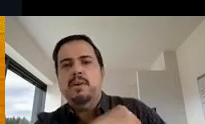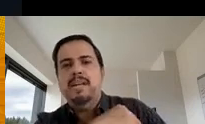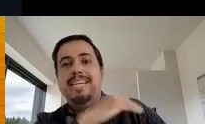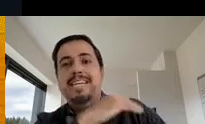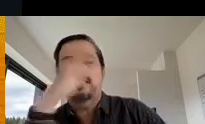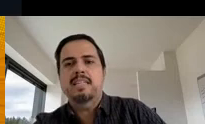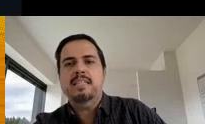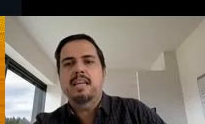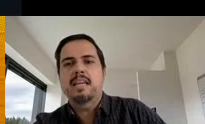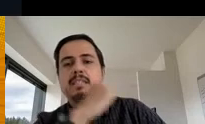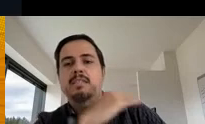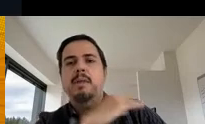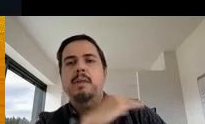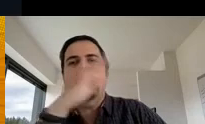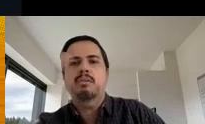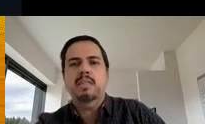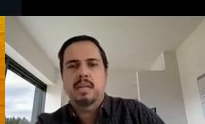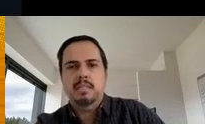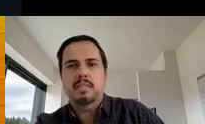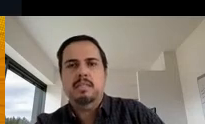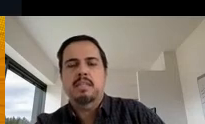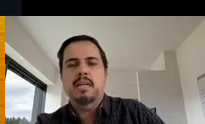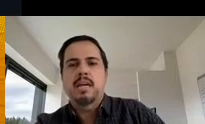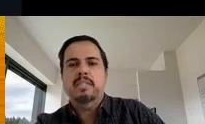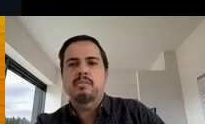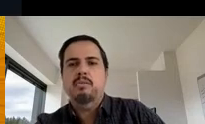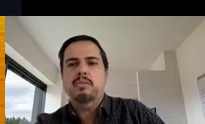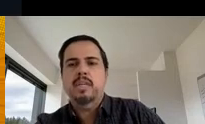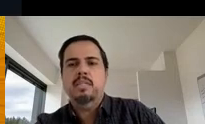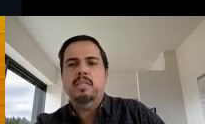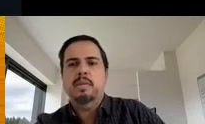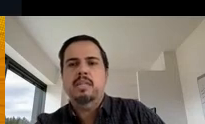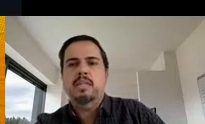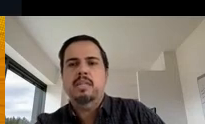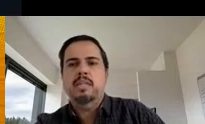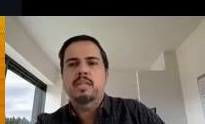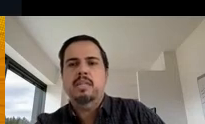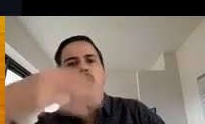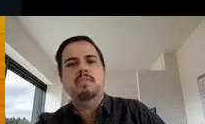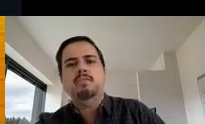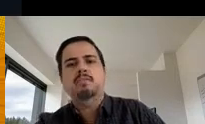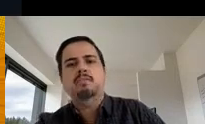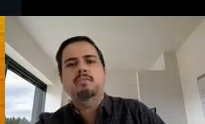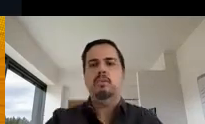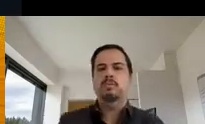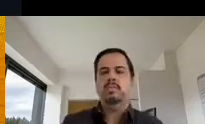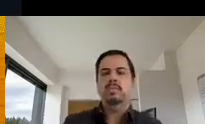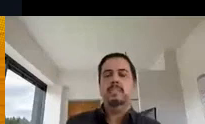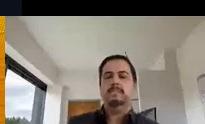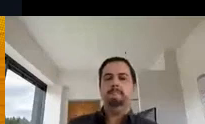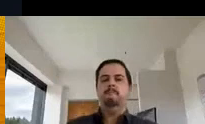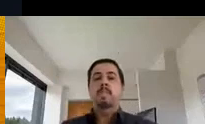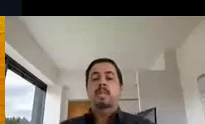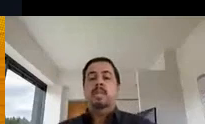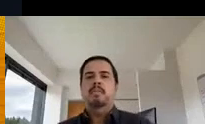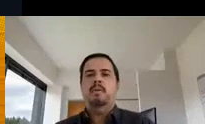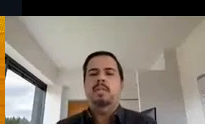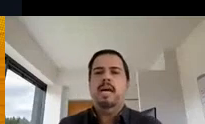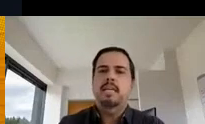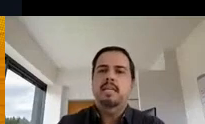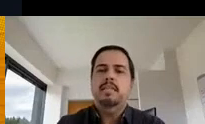cenarizar. Você pode falar de grandes tendências, de macro tendências, mas você não consegue tangibilizar isso muito mais do que um ano, dois para